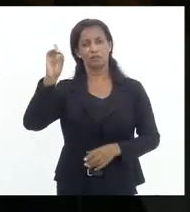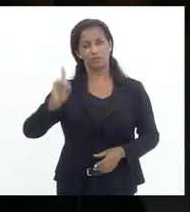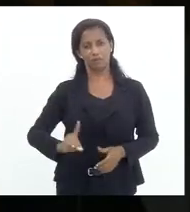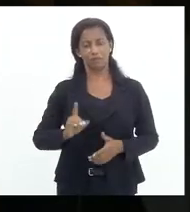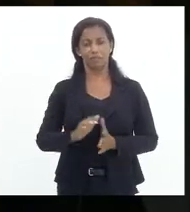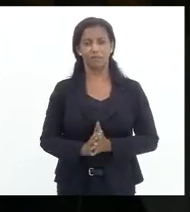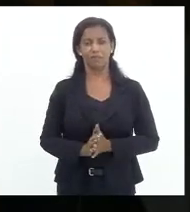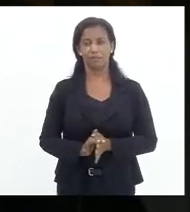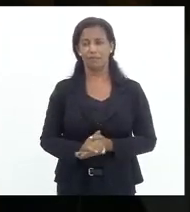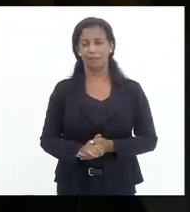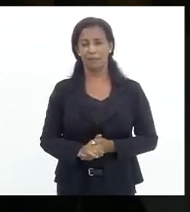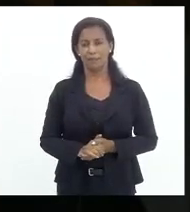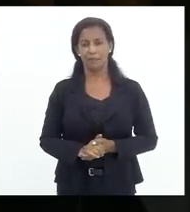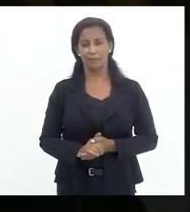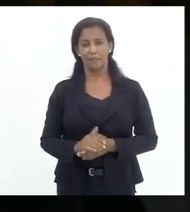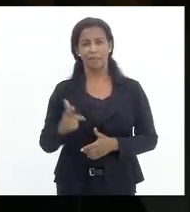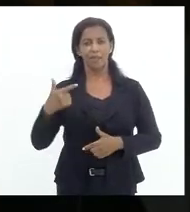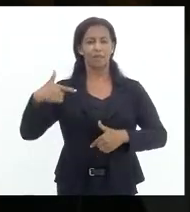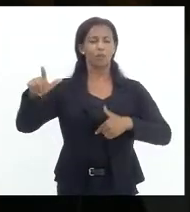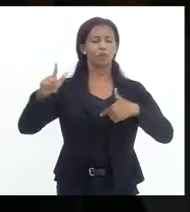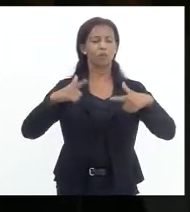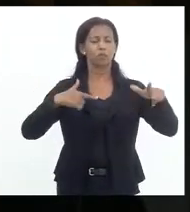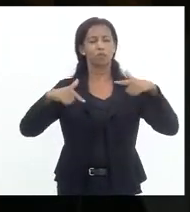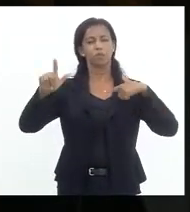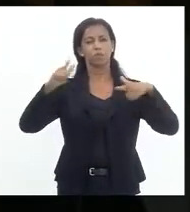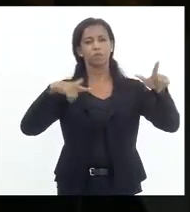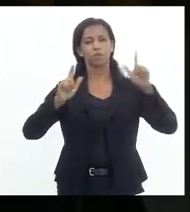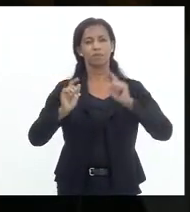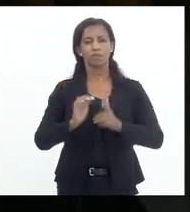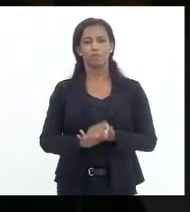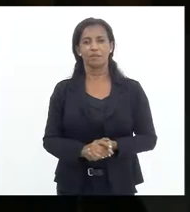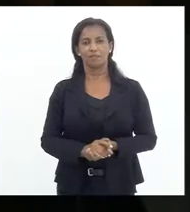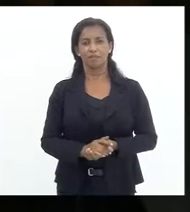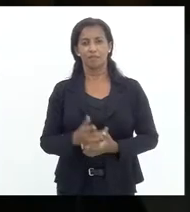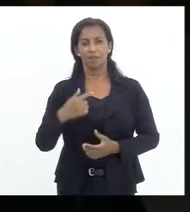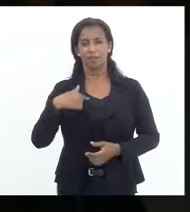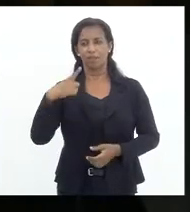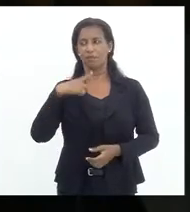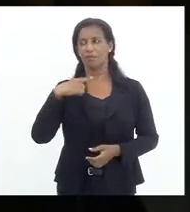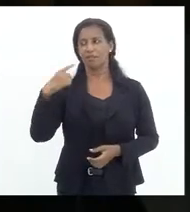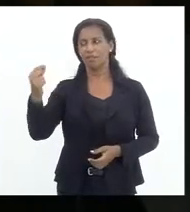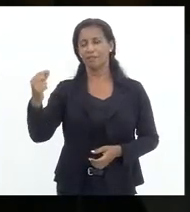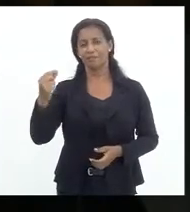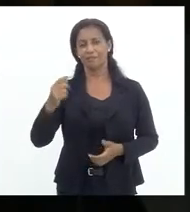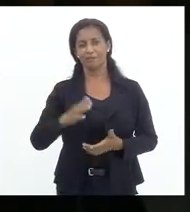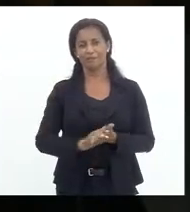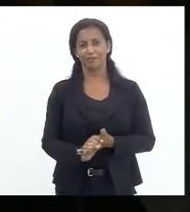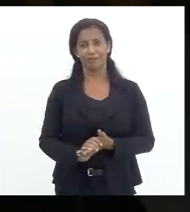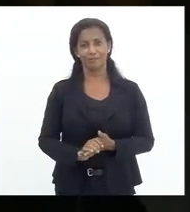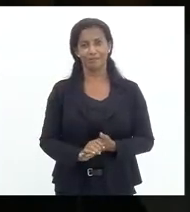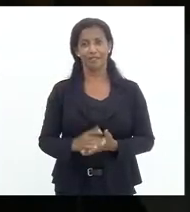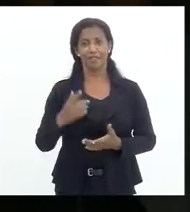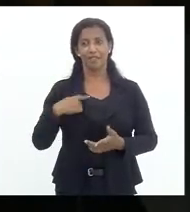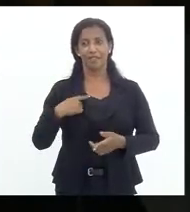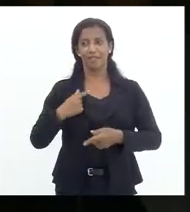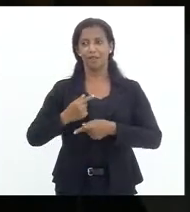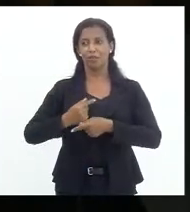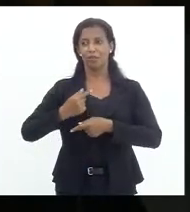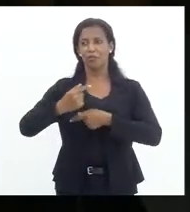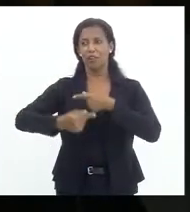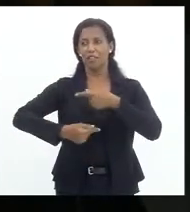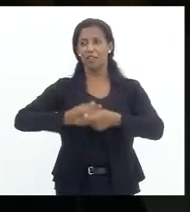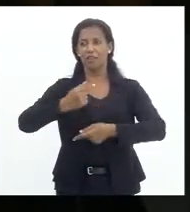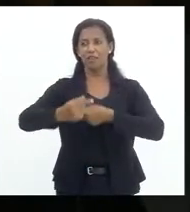e entre tantos e tantos eu fui um deles é o seu uma geração